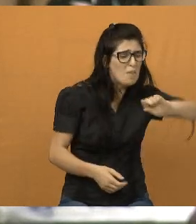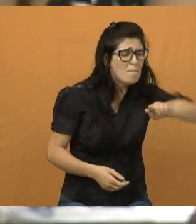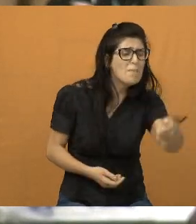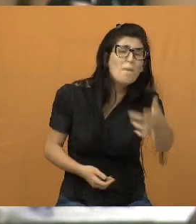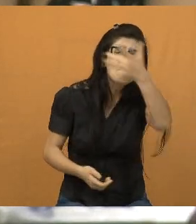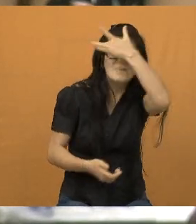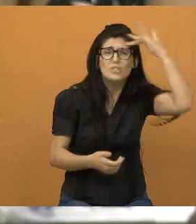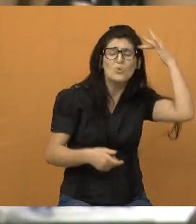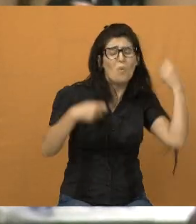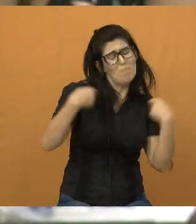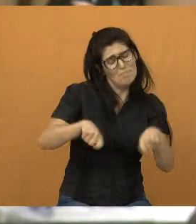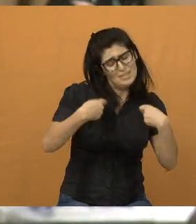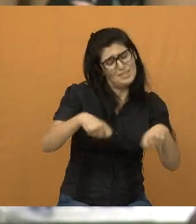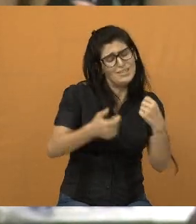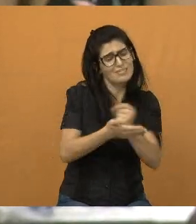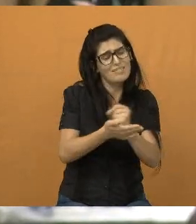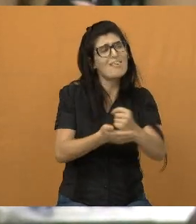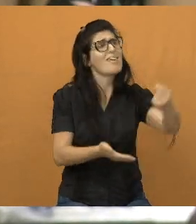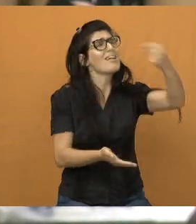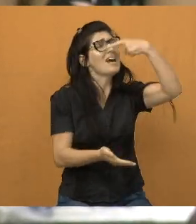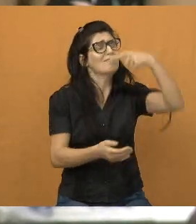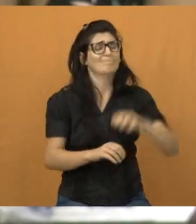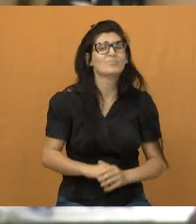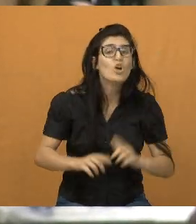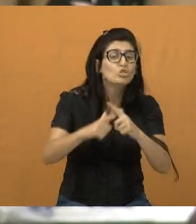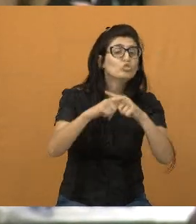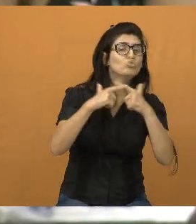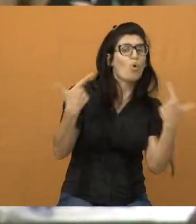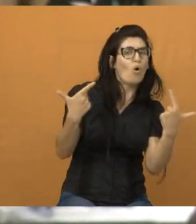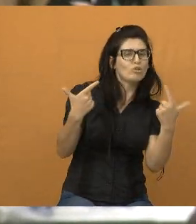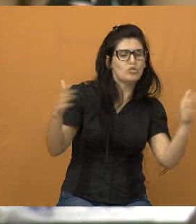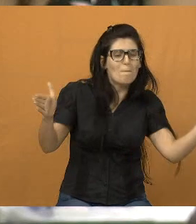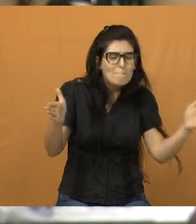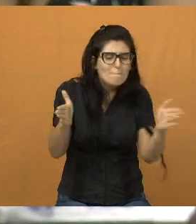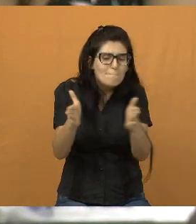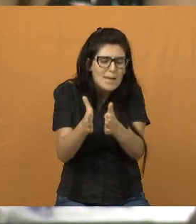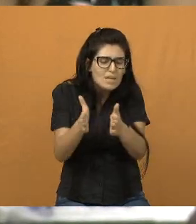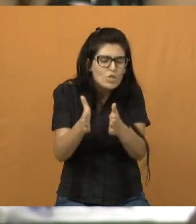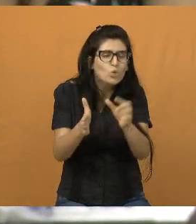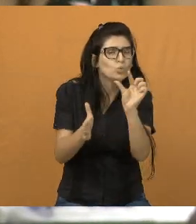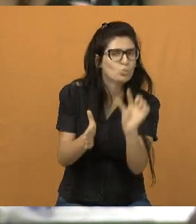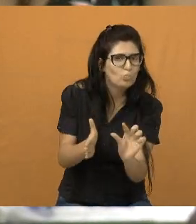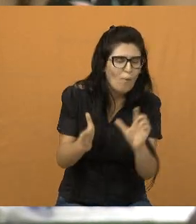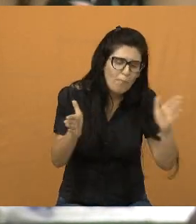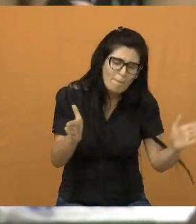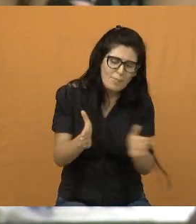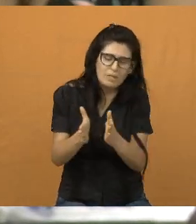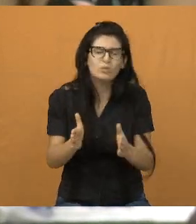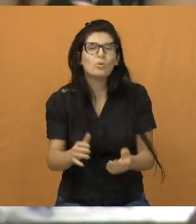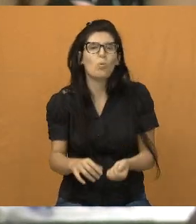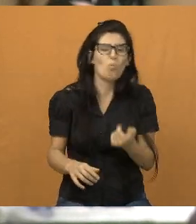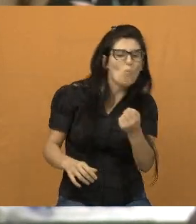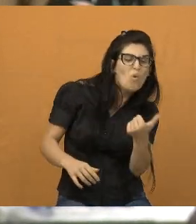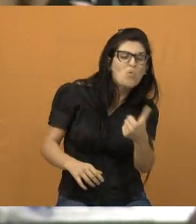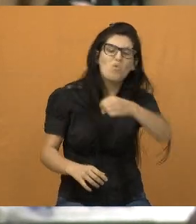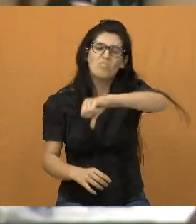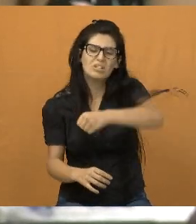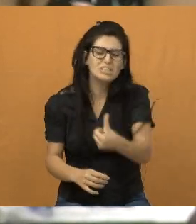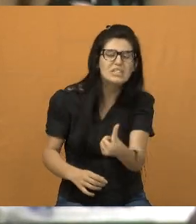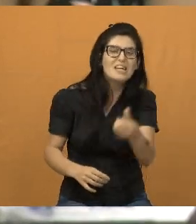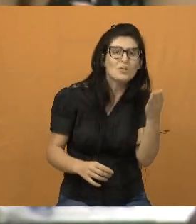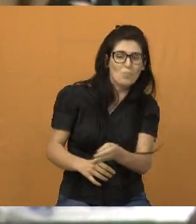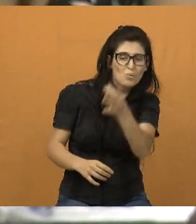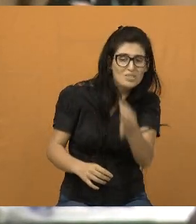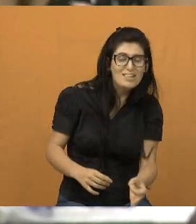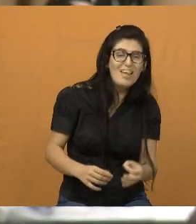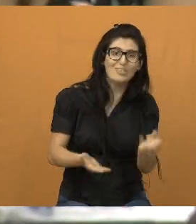às vezes, até. Sorte que nós ficamos por um período pequeno, e, atualmente, nós já estamos com praticamente 96% do estoque de novo,